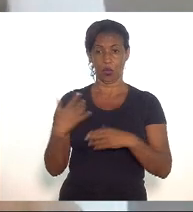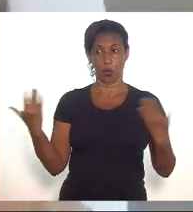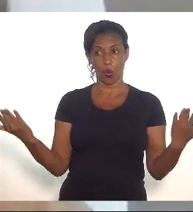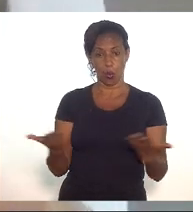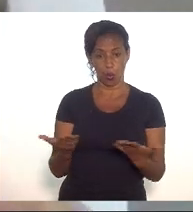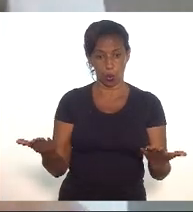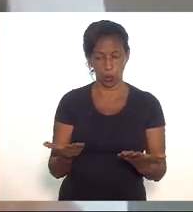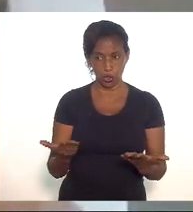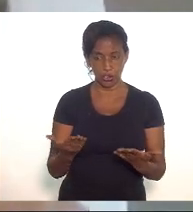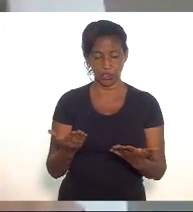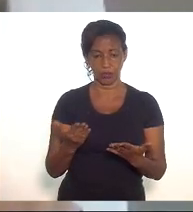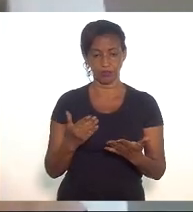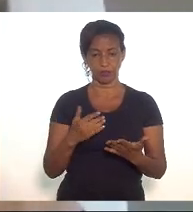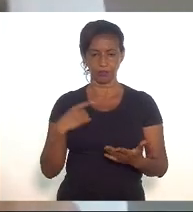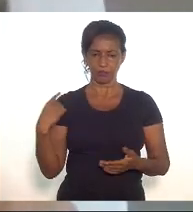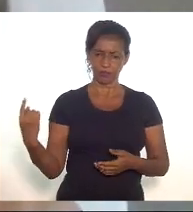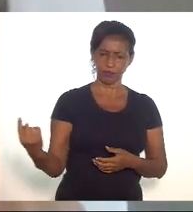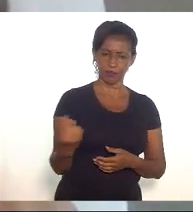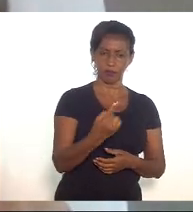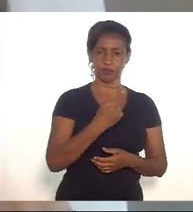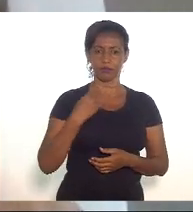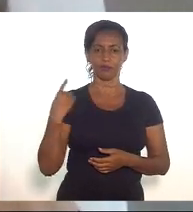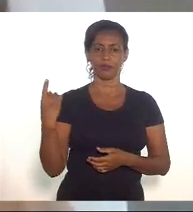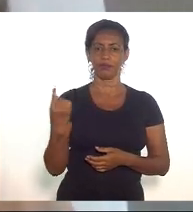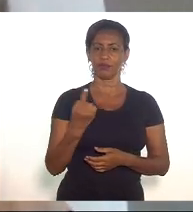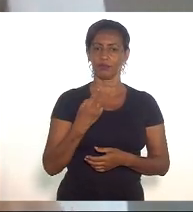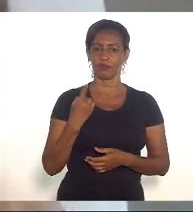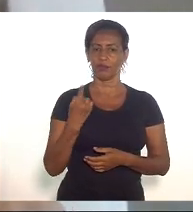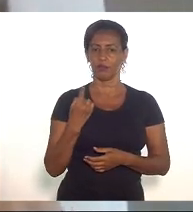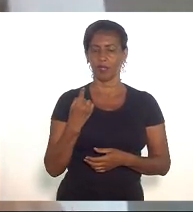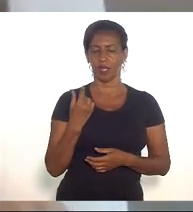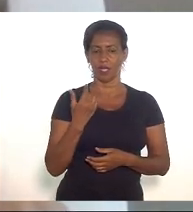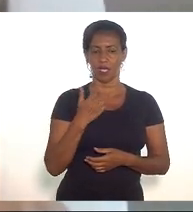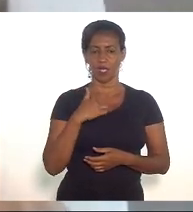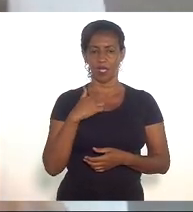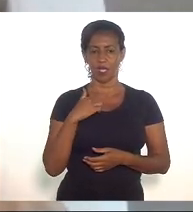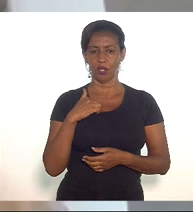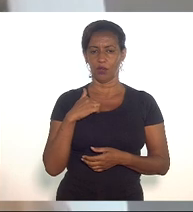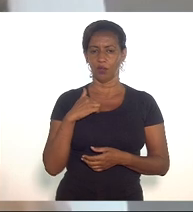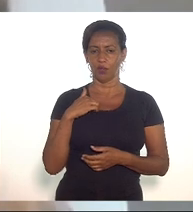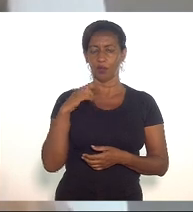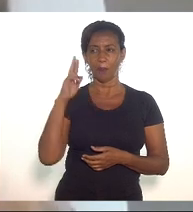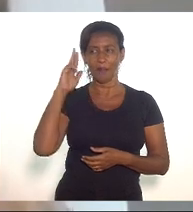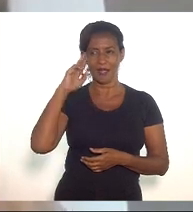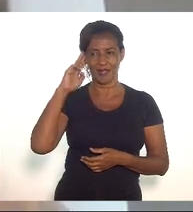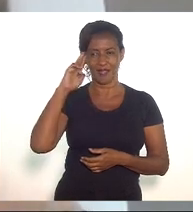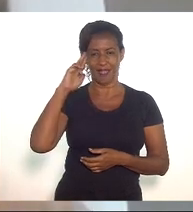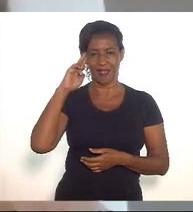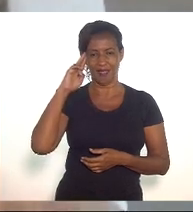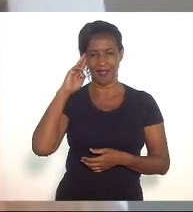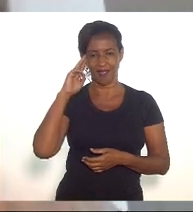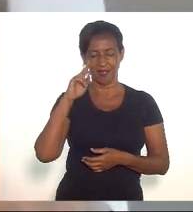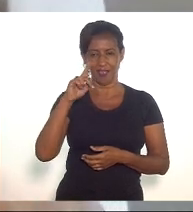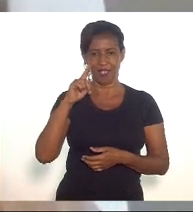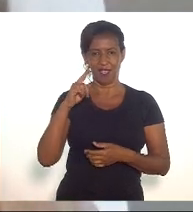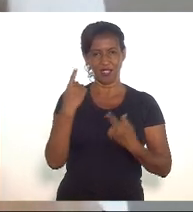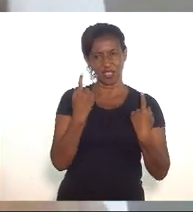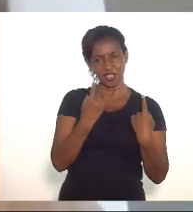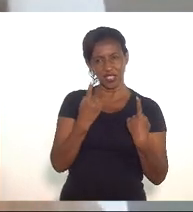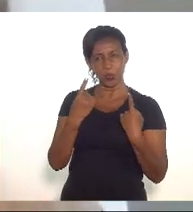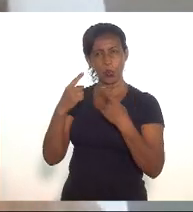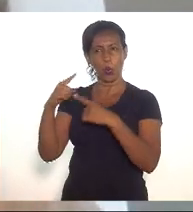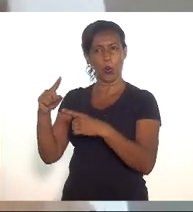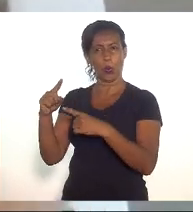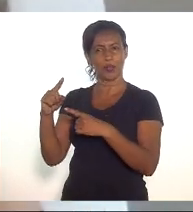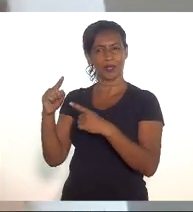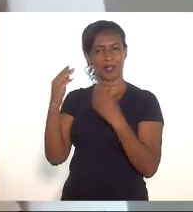está, como eu sou militar, vou usar o vocabulário militar, nós estamos atacando o inimigo mais